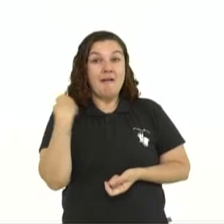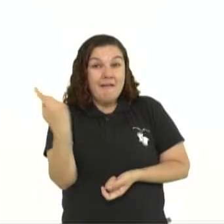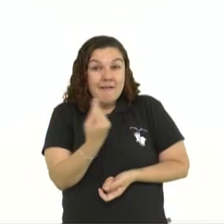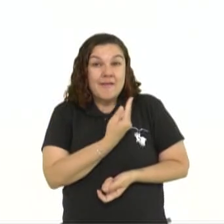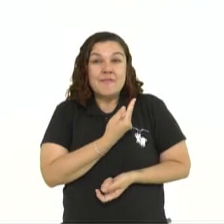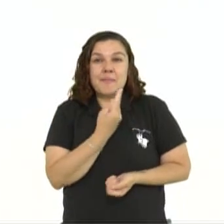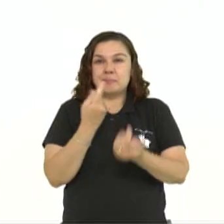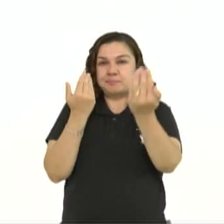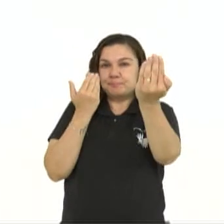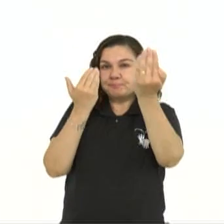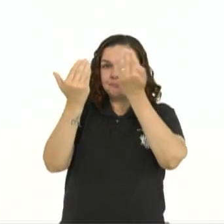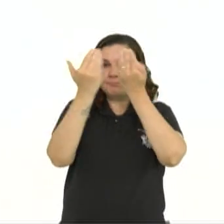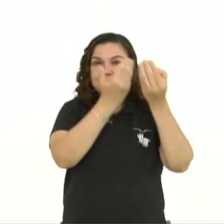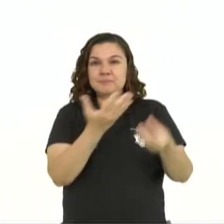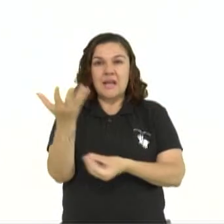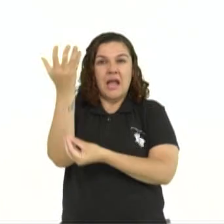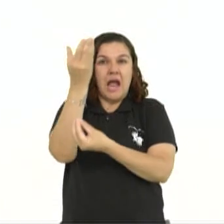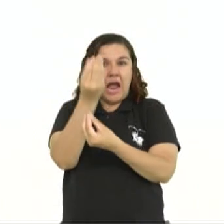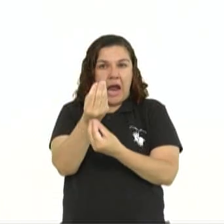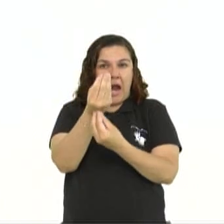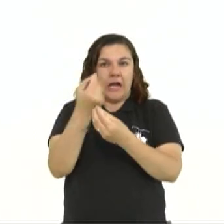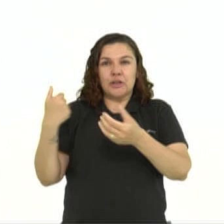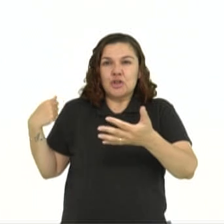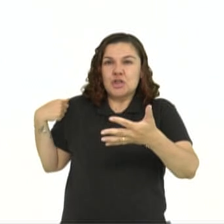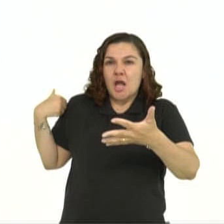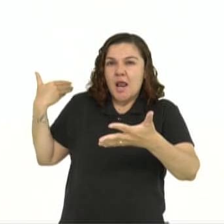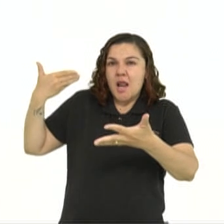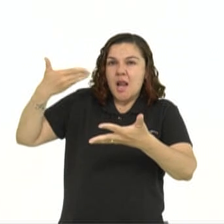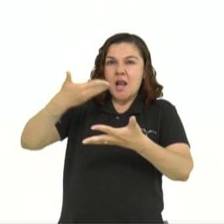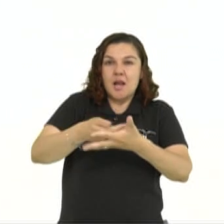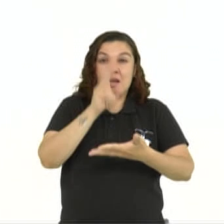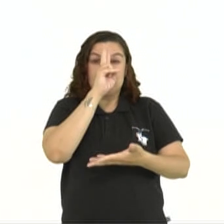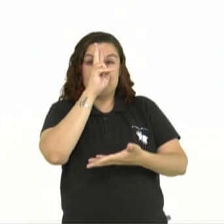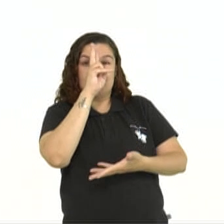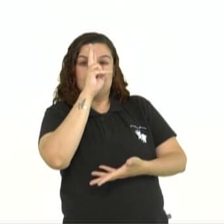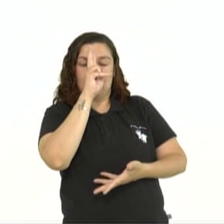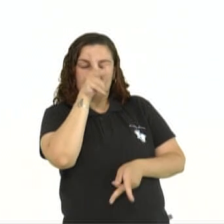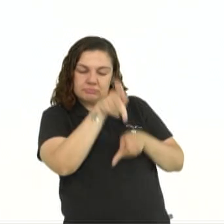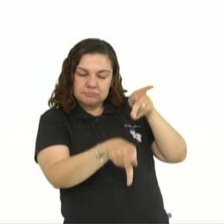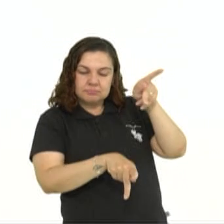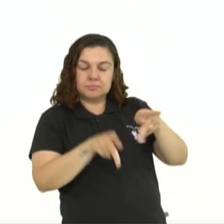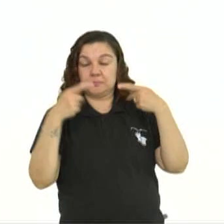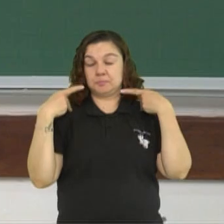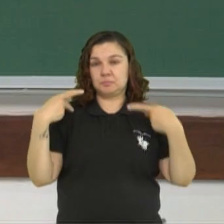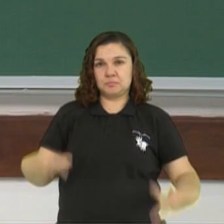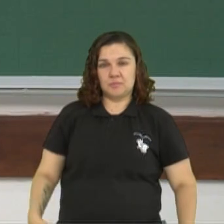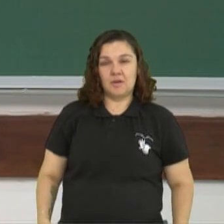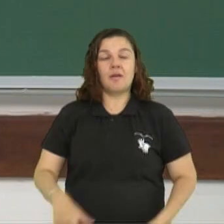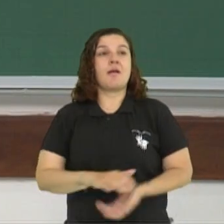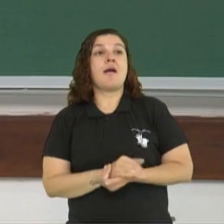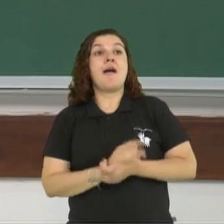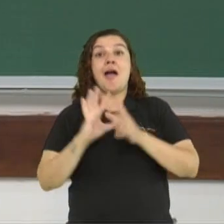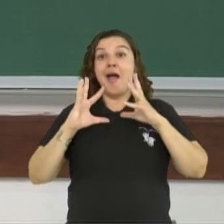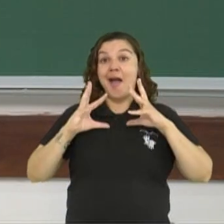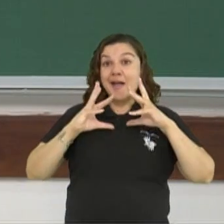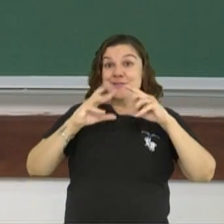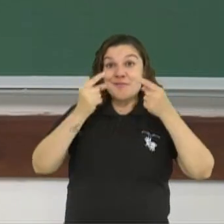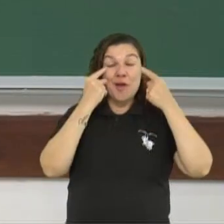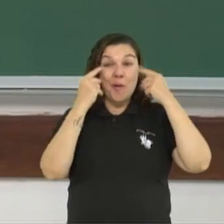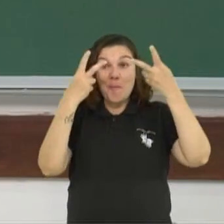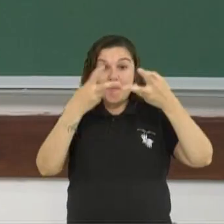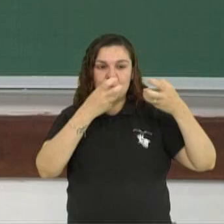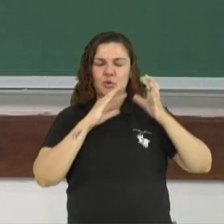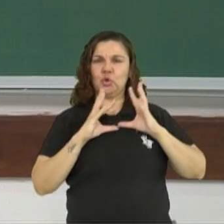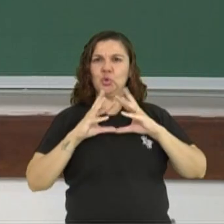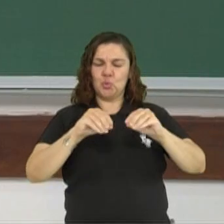arte mostrando a sua passagem durante toda a história humana. Nisso a gente vai ver tudo que teve de influência,